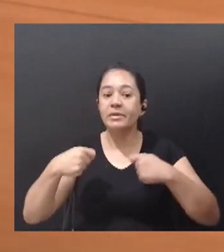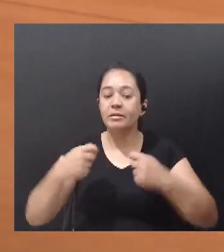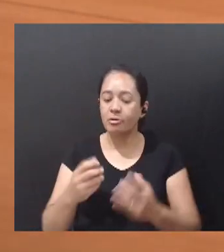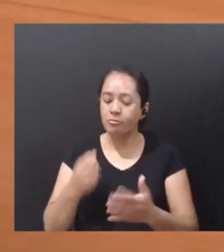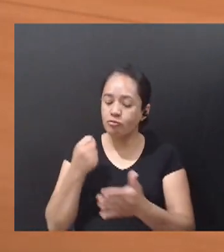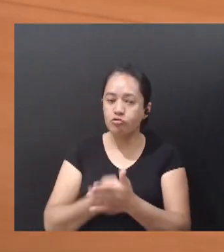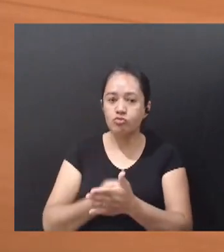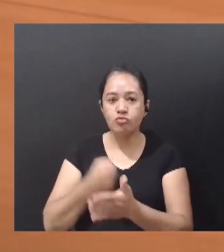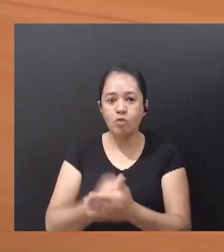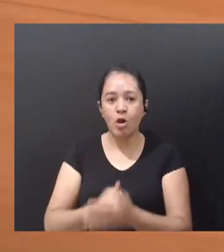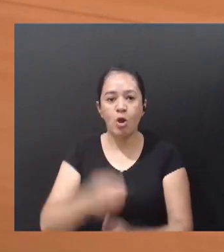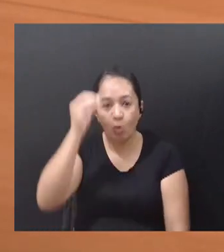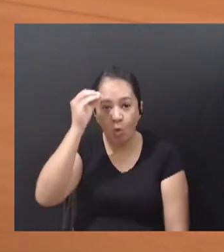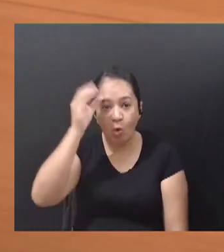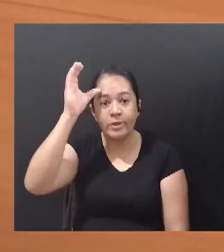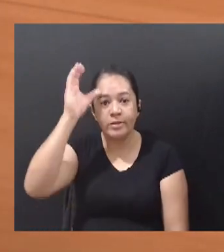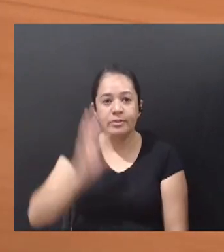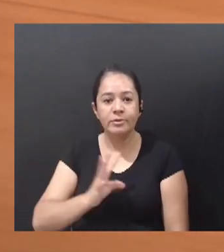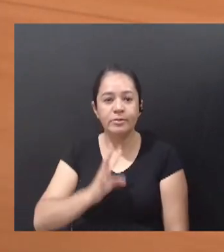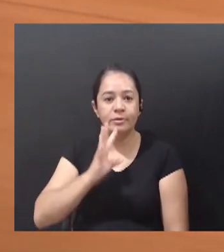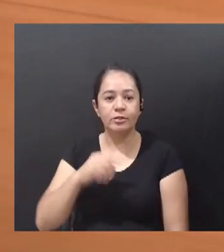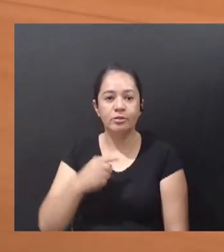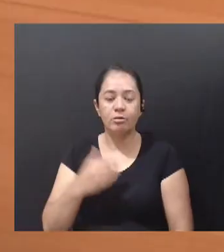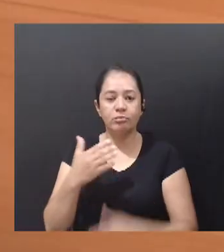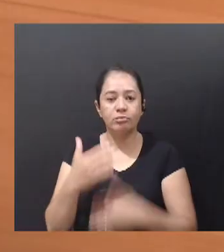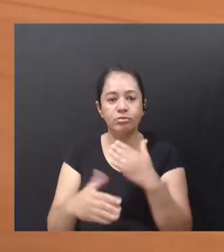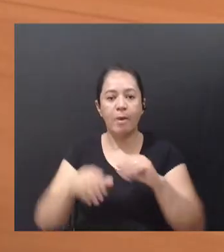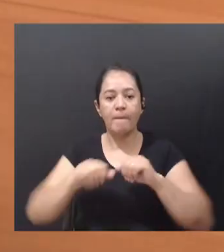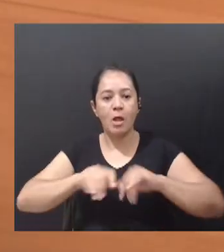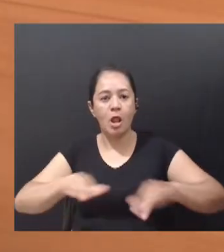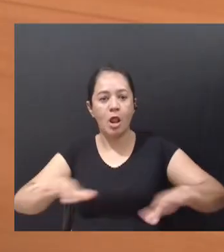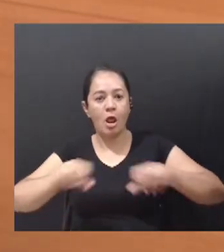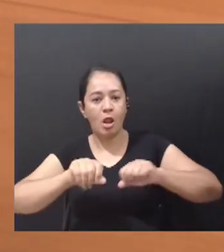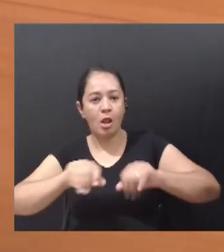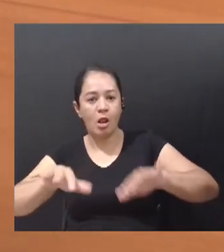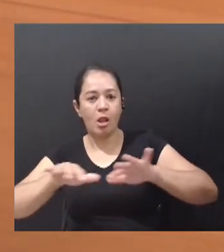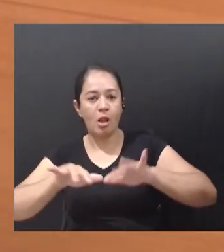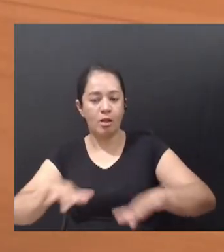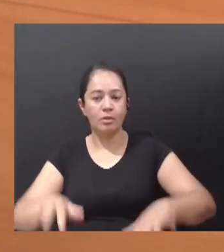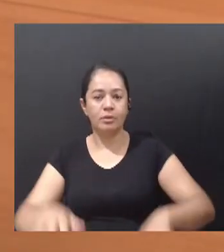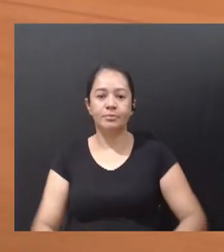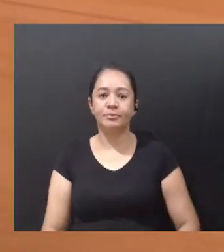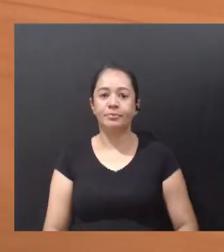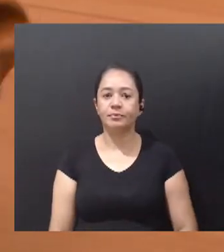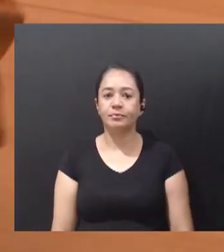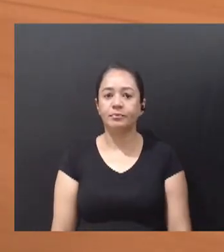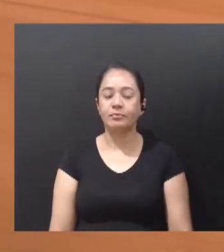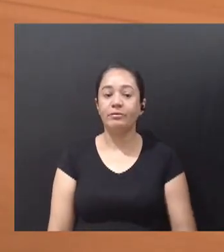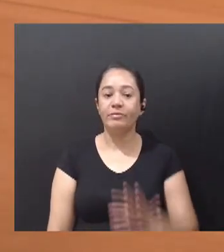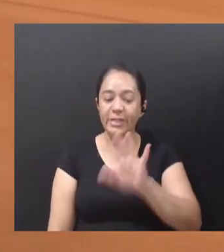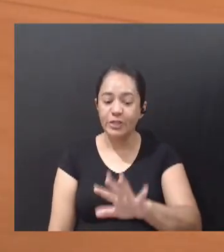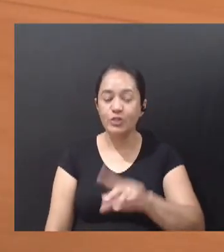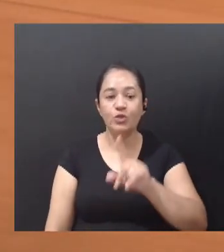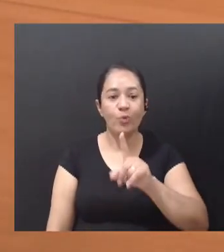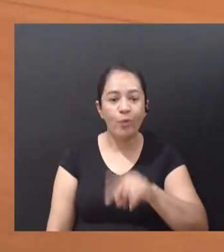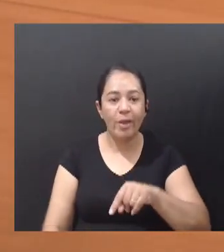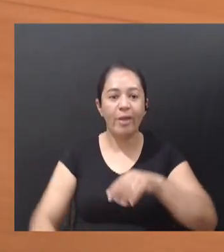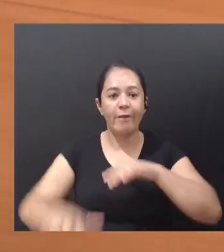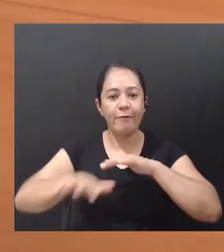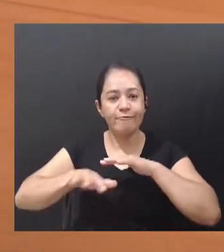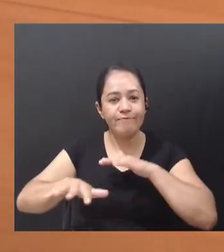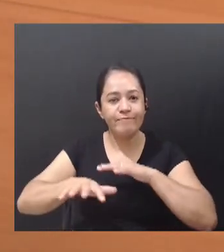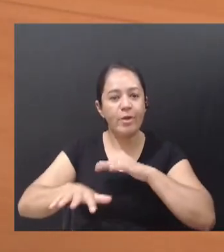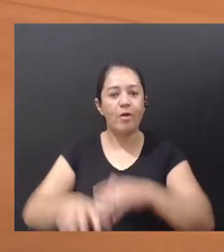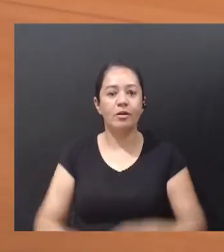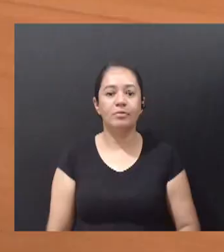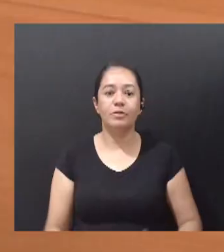conhecer. Então a gente foi passando essa mensagem adiante. E isso daí é hip hop, tá ligado? Isso que está acontecendo aqui agora é hip